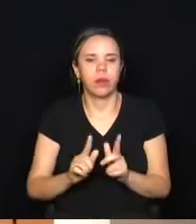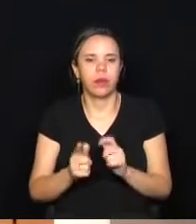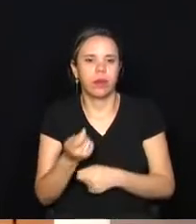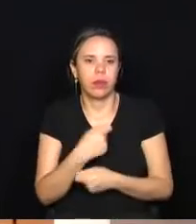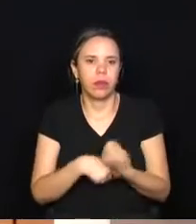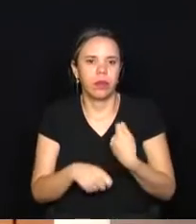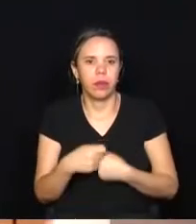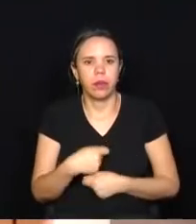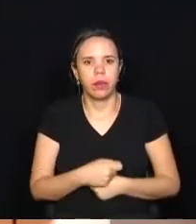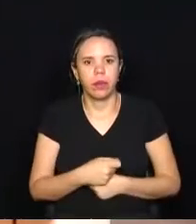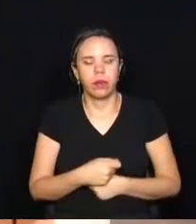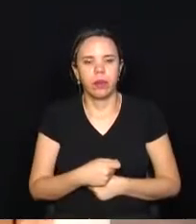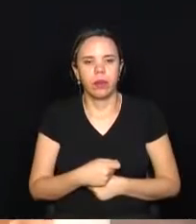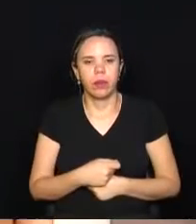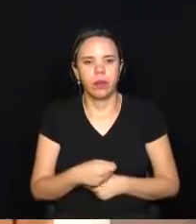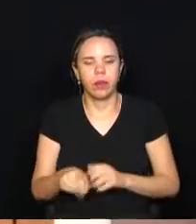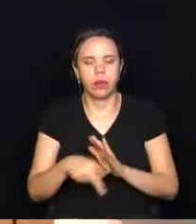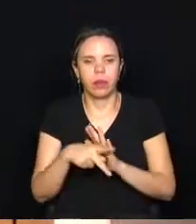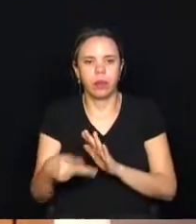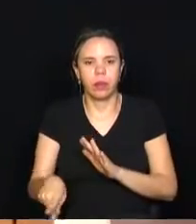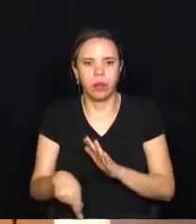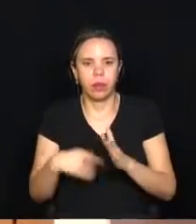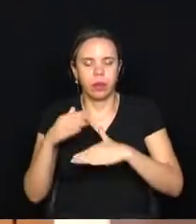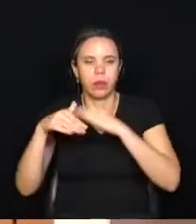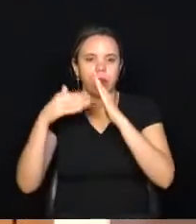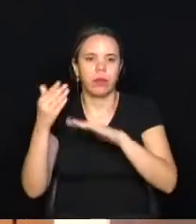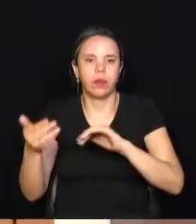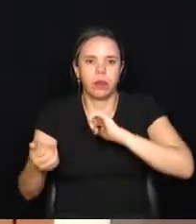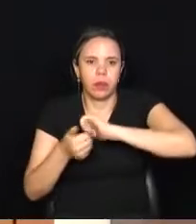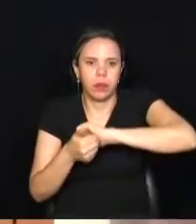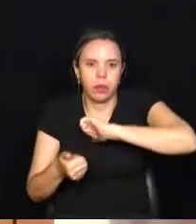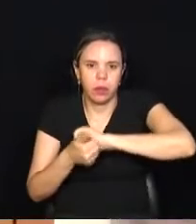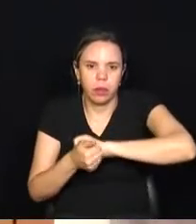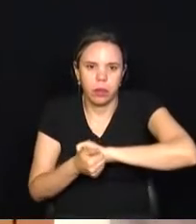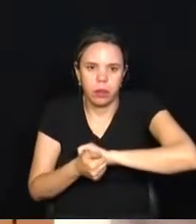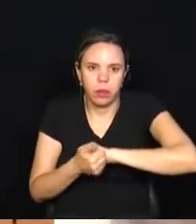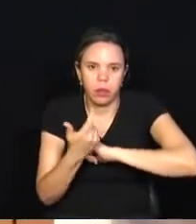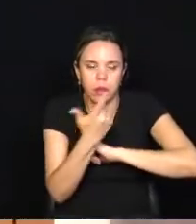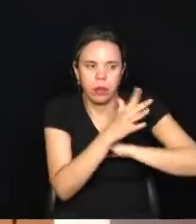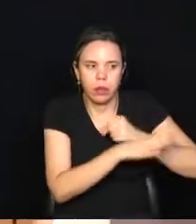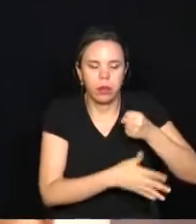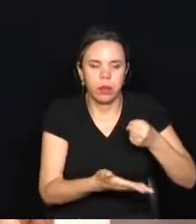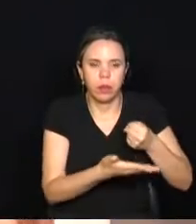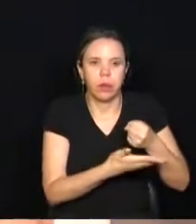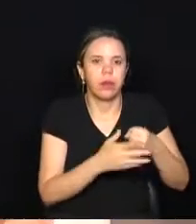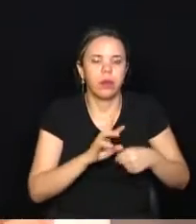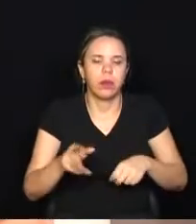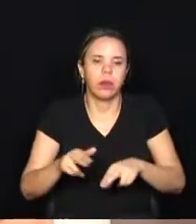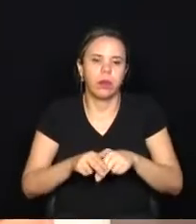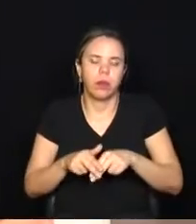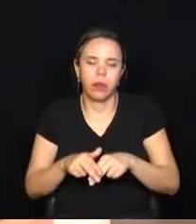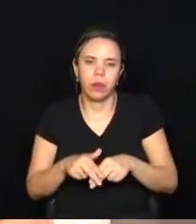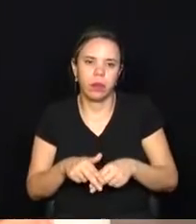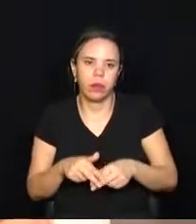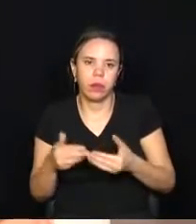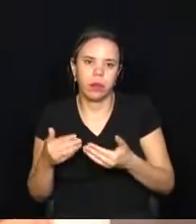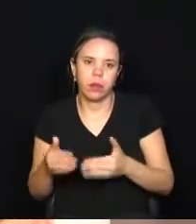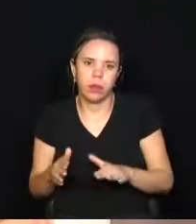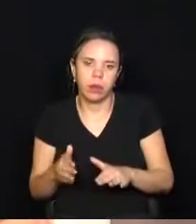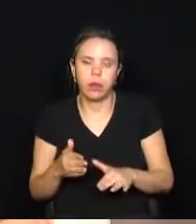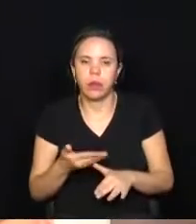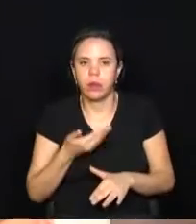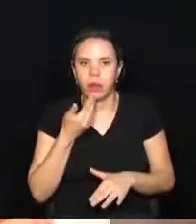e as condições próprias para o desenvolvimento de qualidade. Agora, as outras não. Né? É por isso que, veja, abrir é muito fácil,